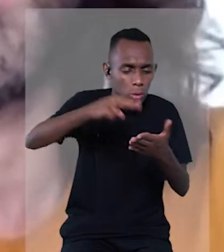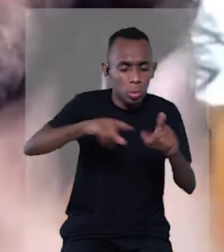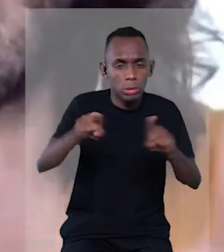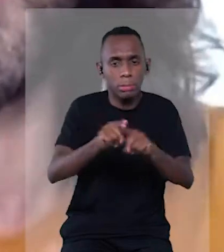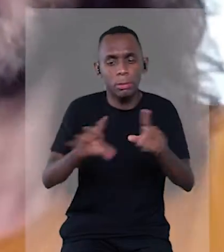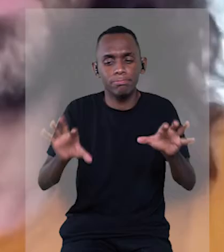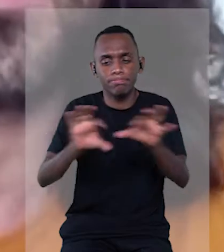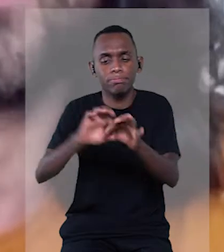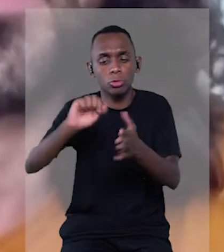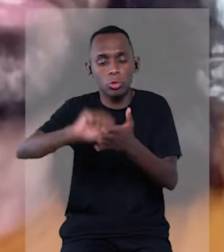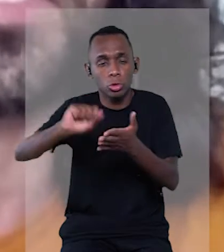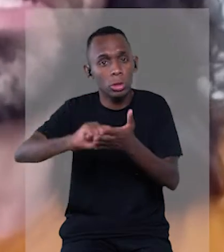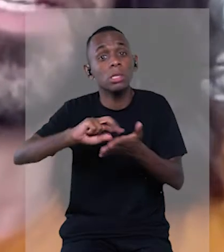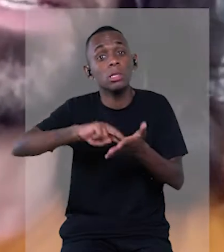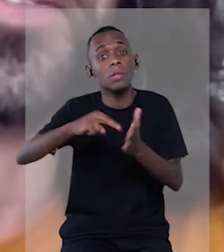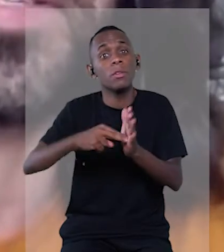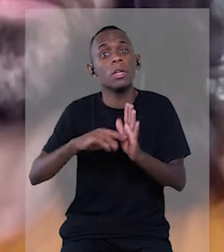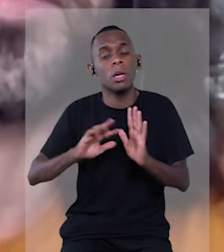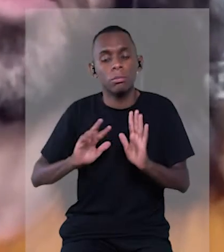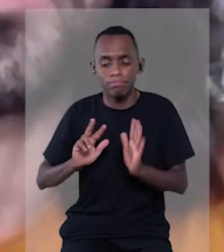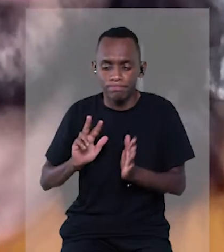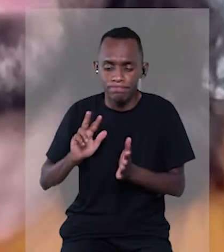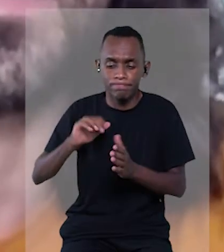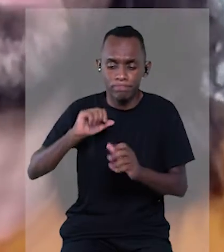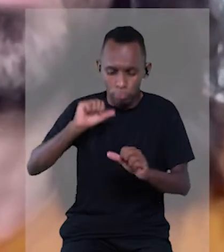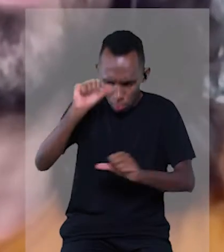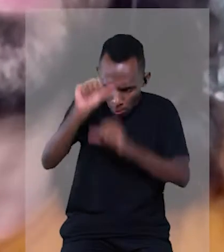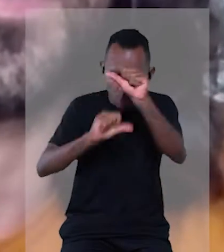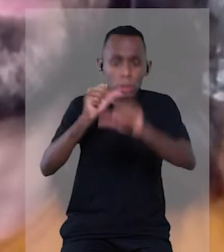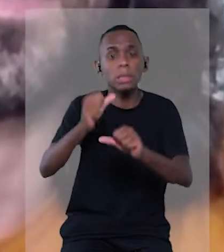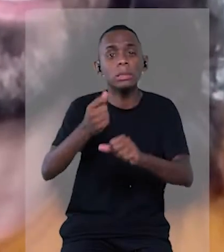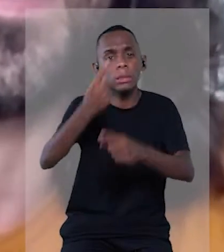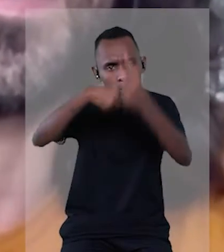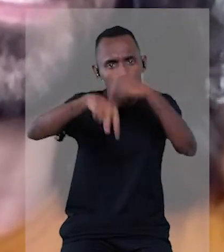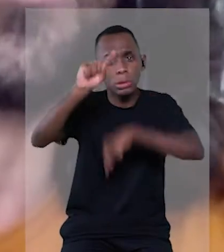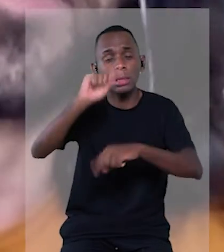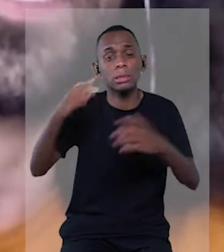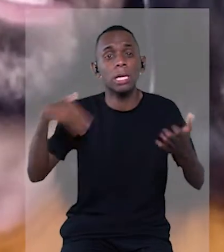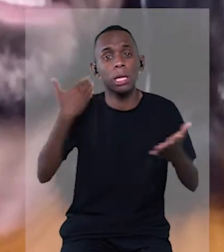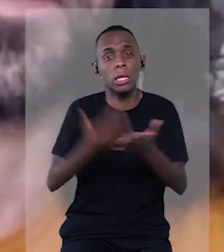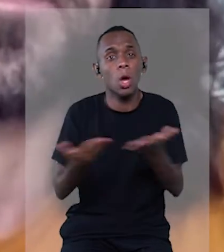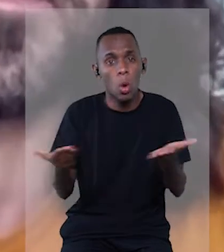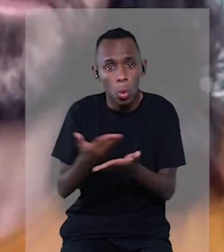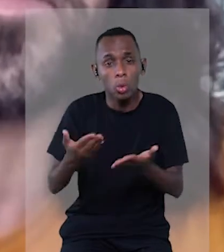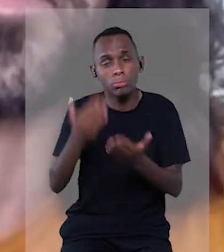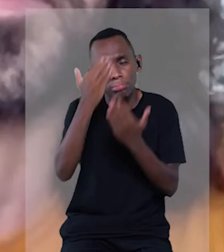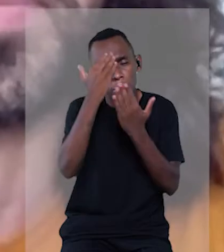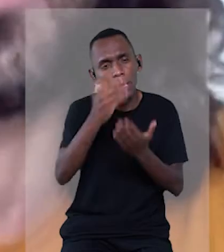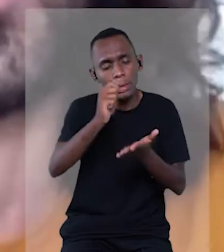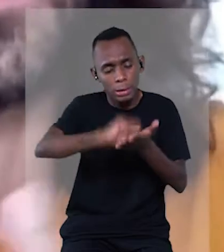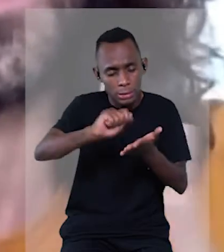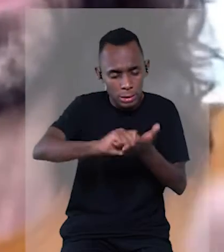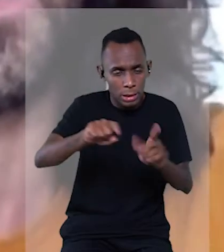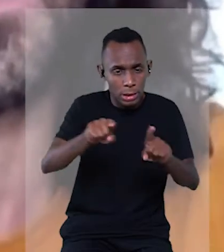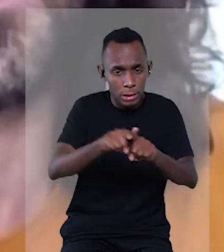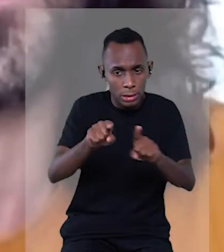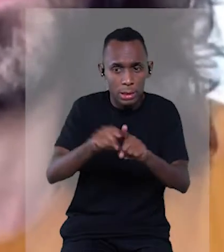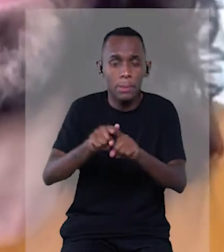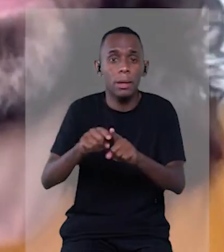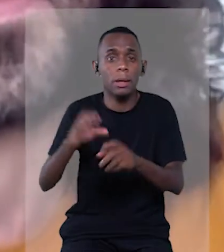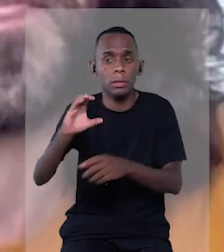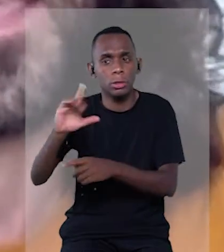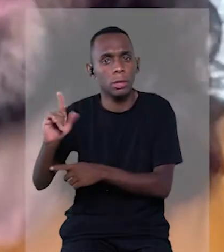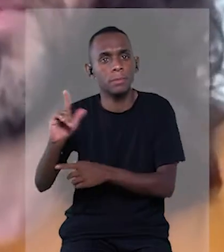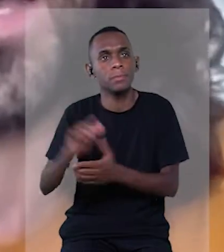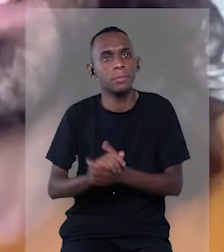isso impulsionou muito do que eu sou hoje. Eu devo muito a isso e a Lafayette. Você guarda essas